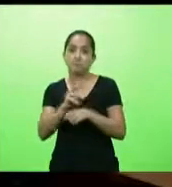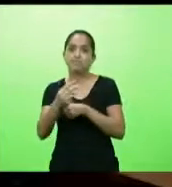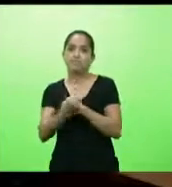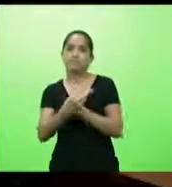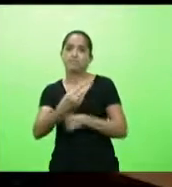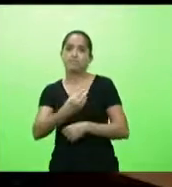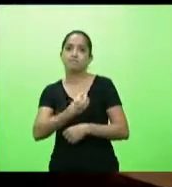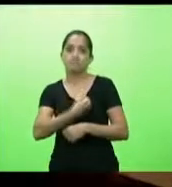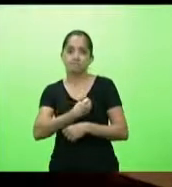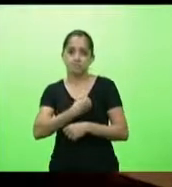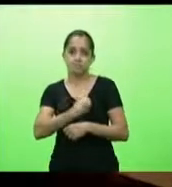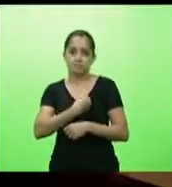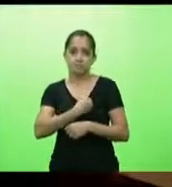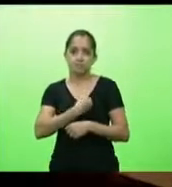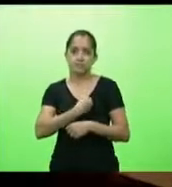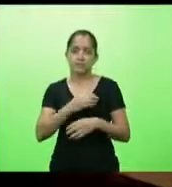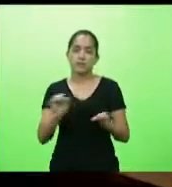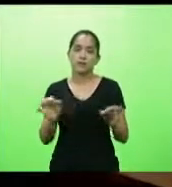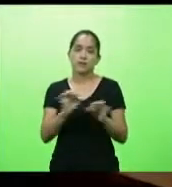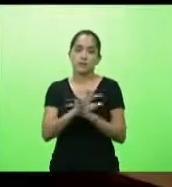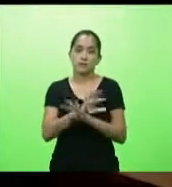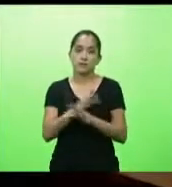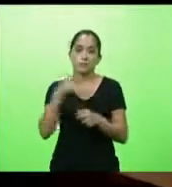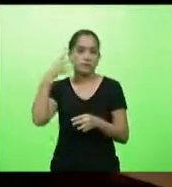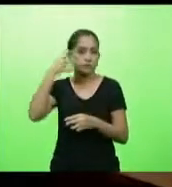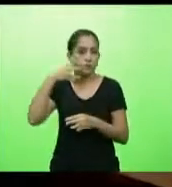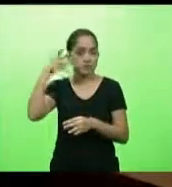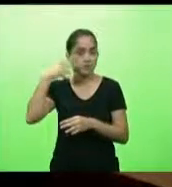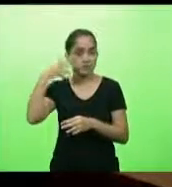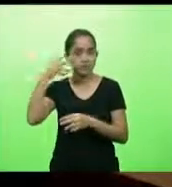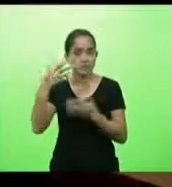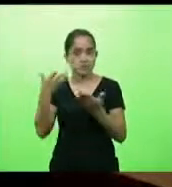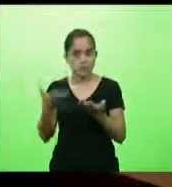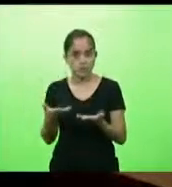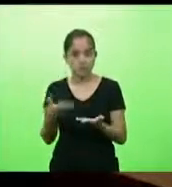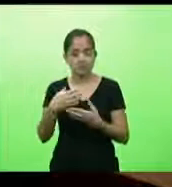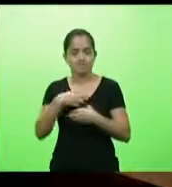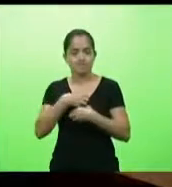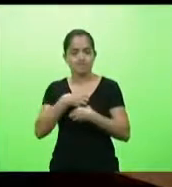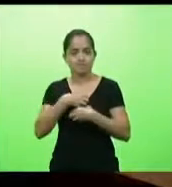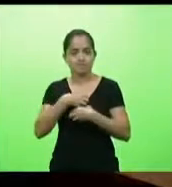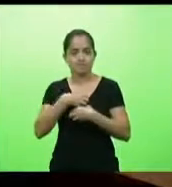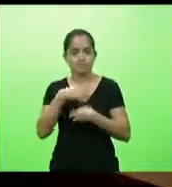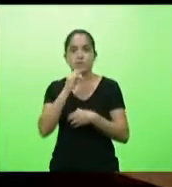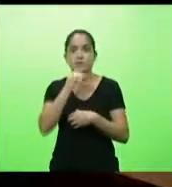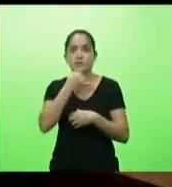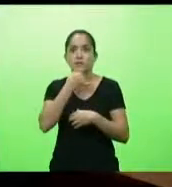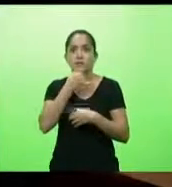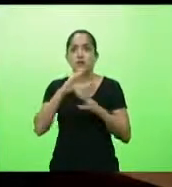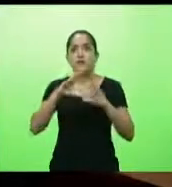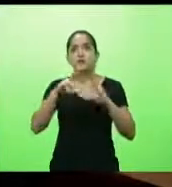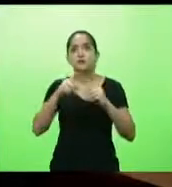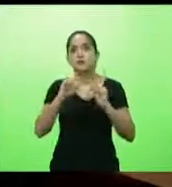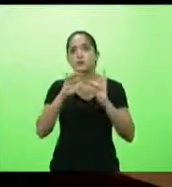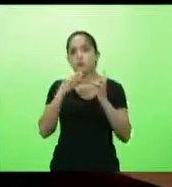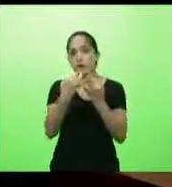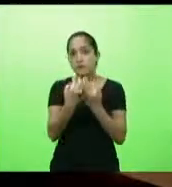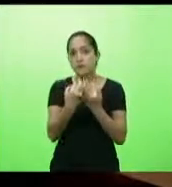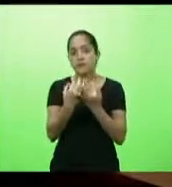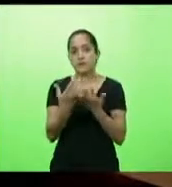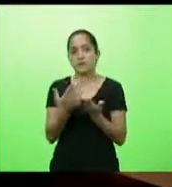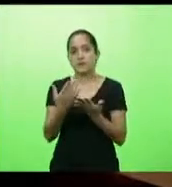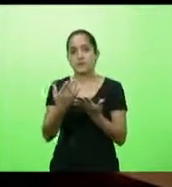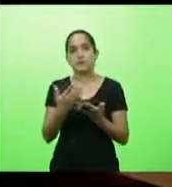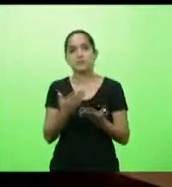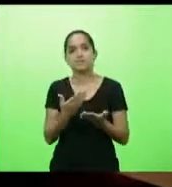vidas possíveis. Eu encerro isso, o meu pronunciamento, né, com um sentimento de pesar a todas as famílias que têm diariamente